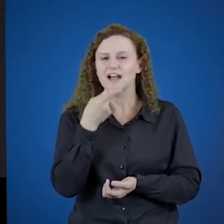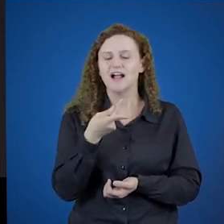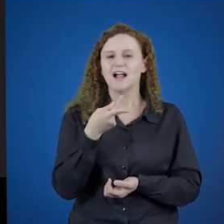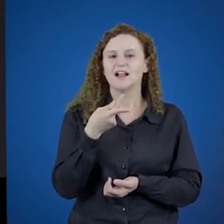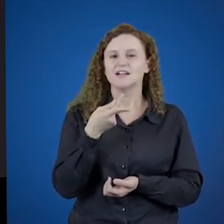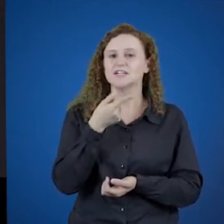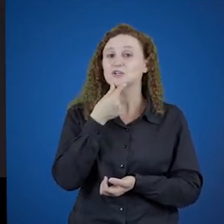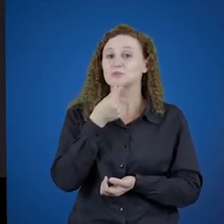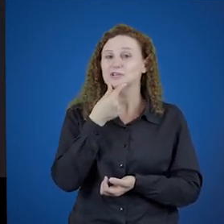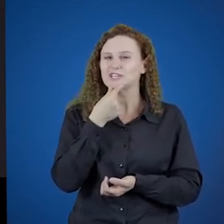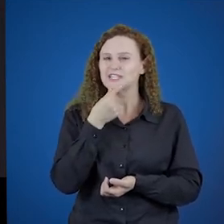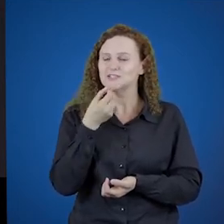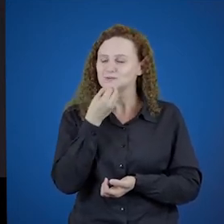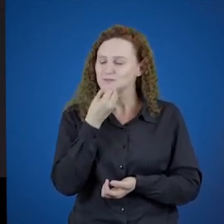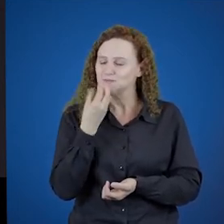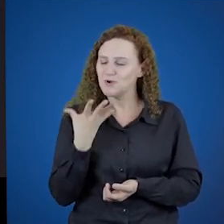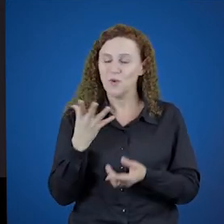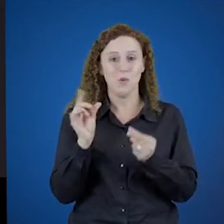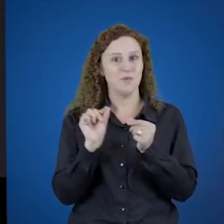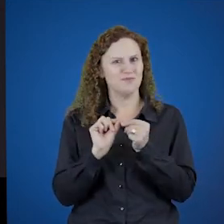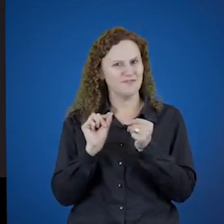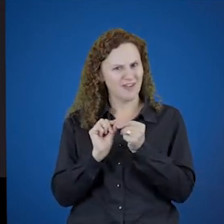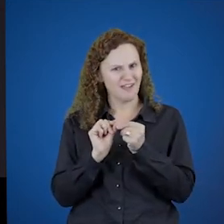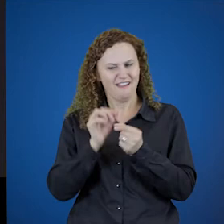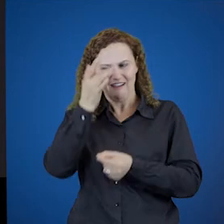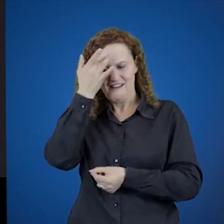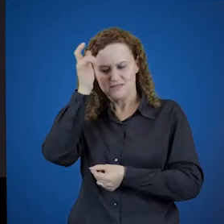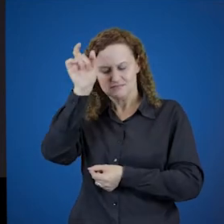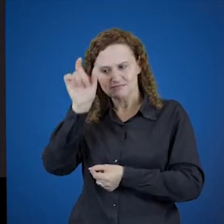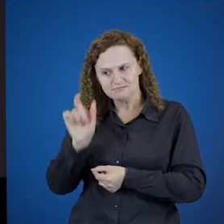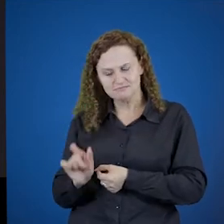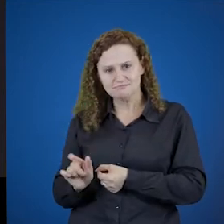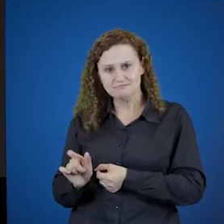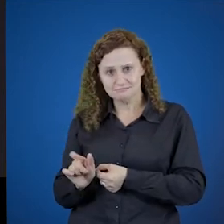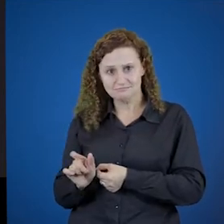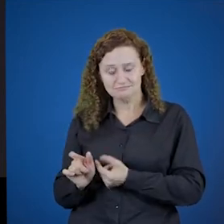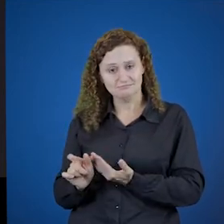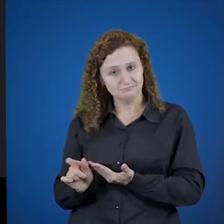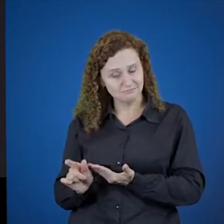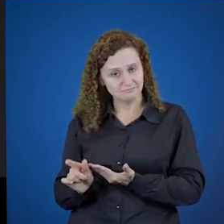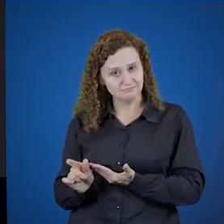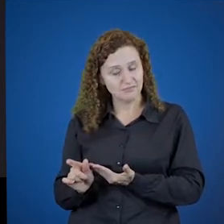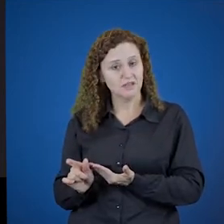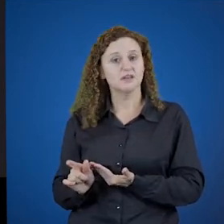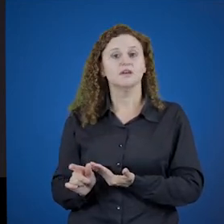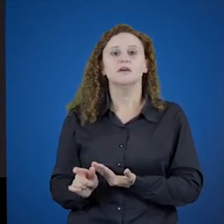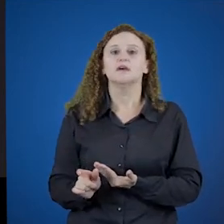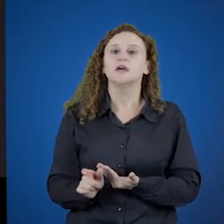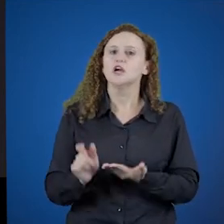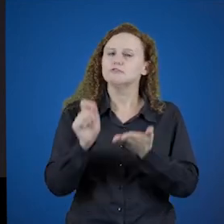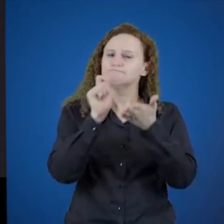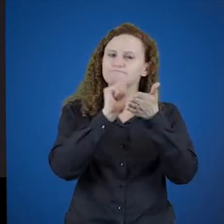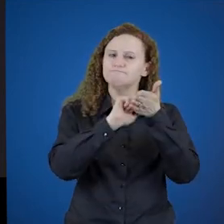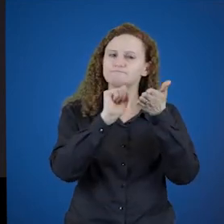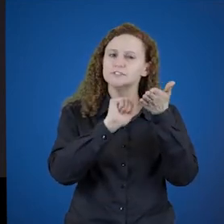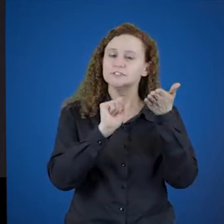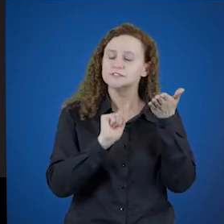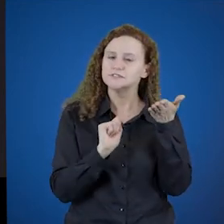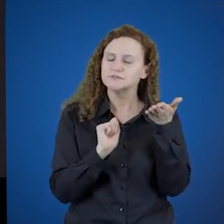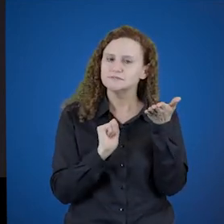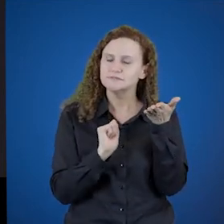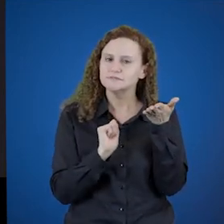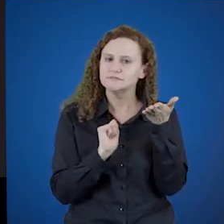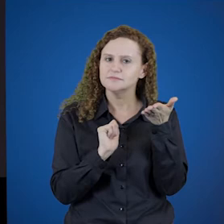o menino bom fez tal coisa esse menino bom é o sujeito então eu